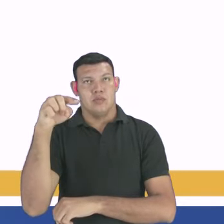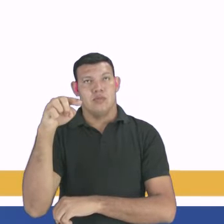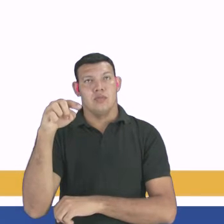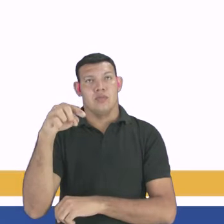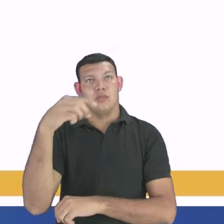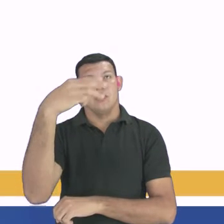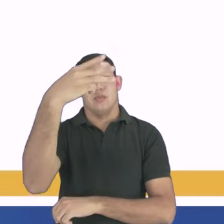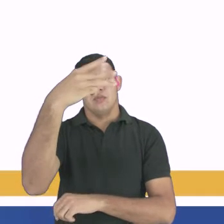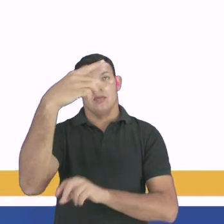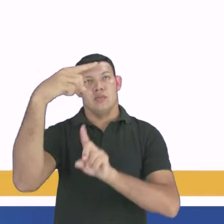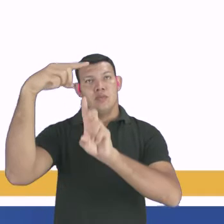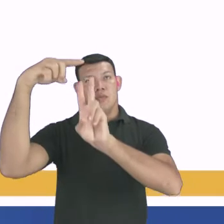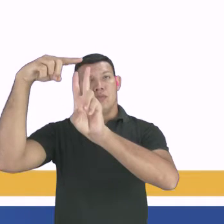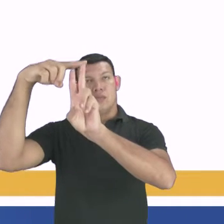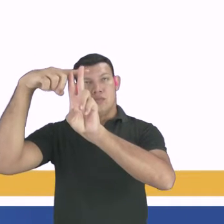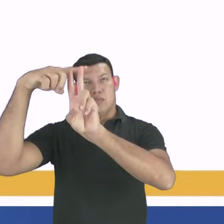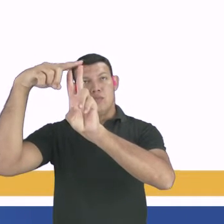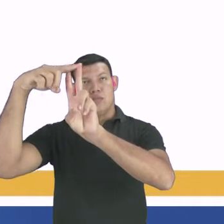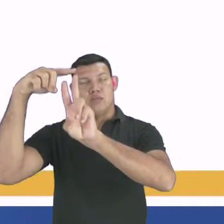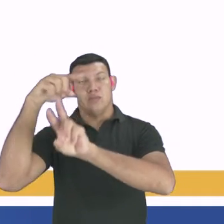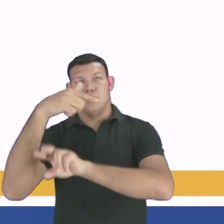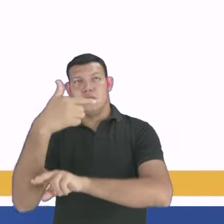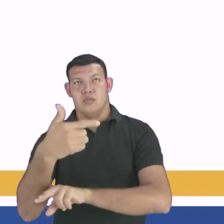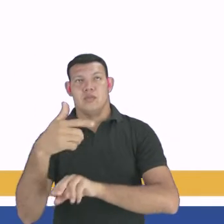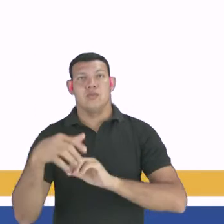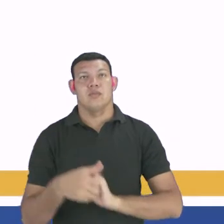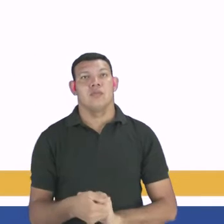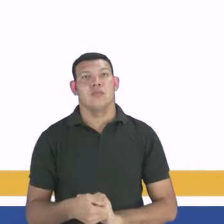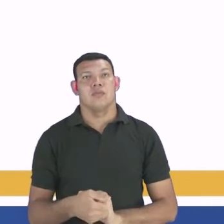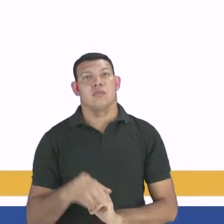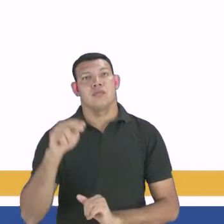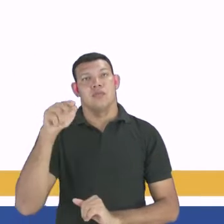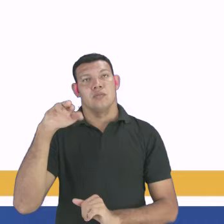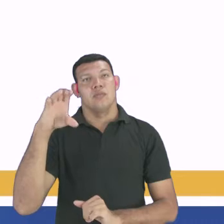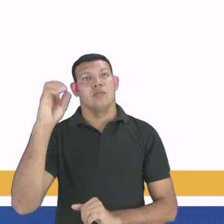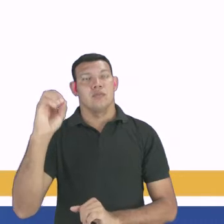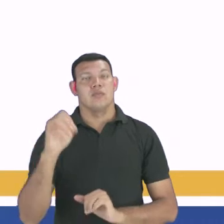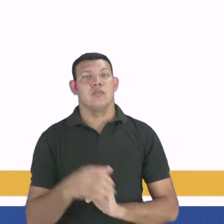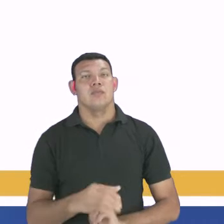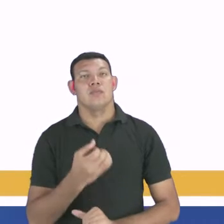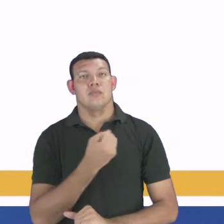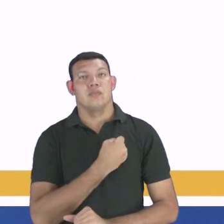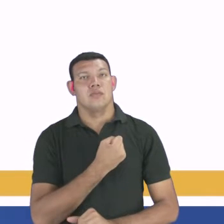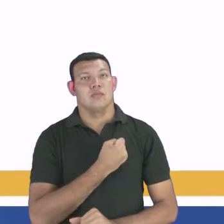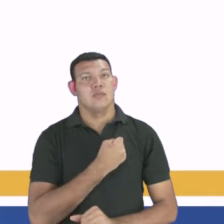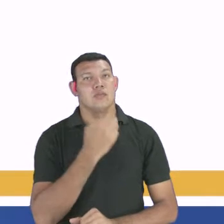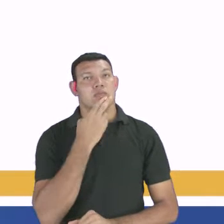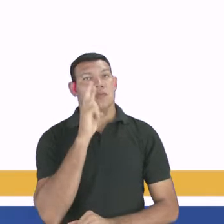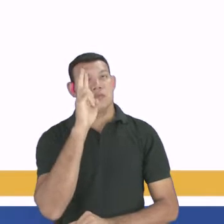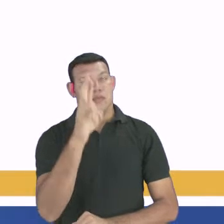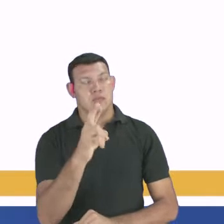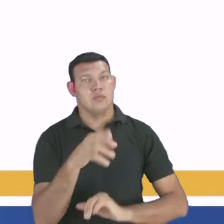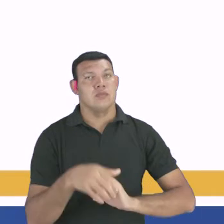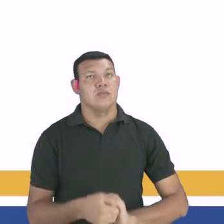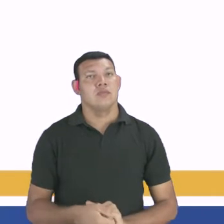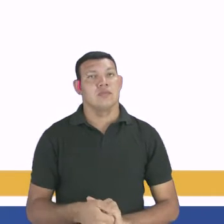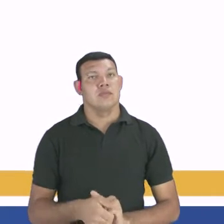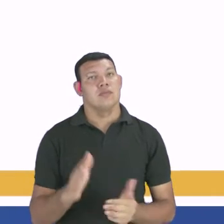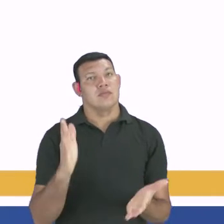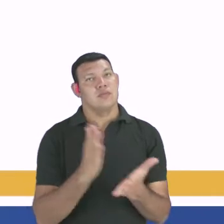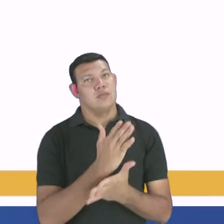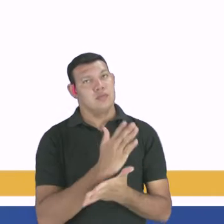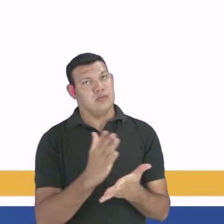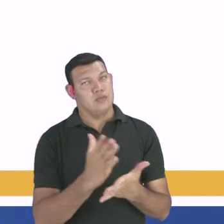3pi sobre 2 e 7 pi sobre 2 são números de suas raízes são algumas de suas